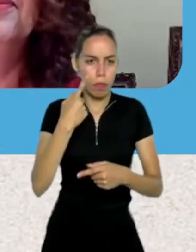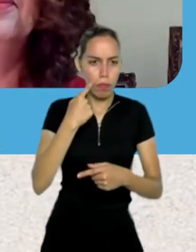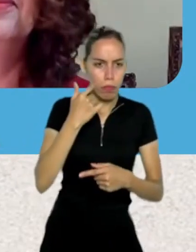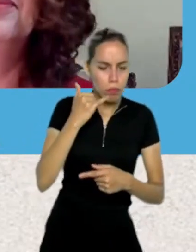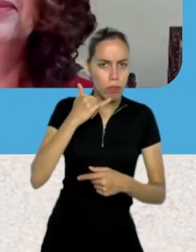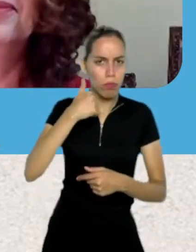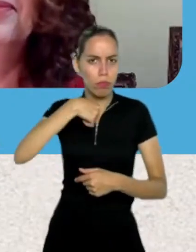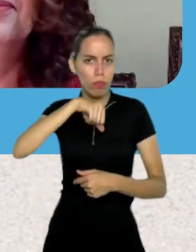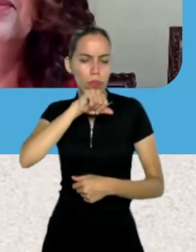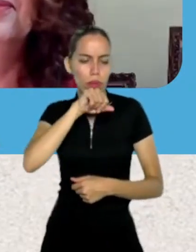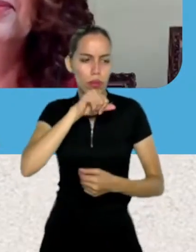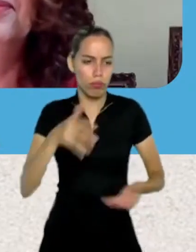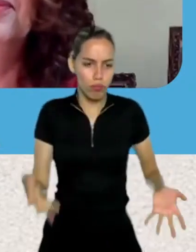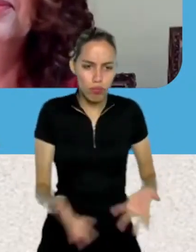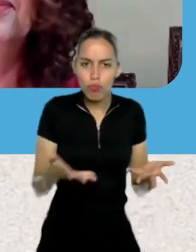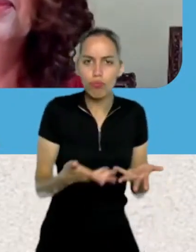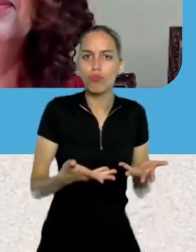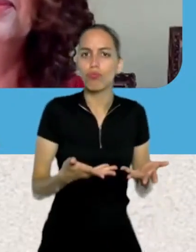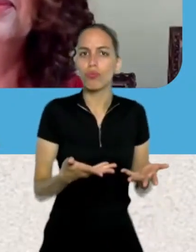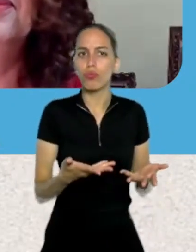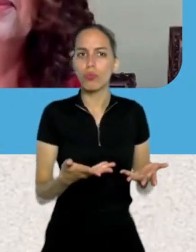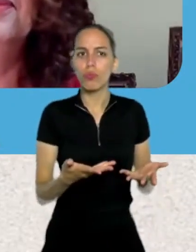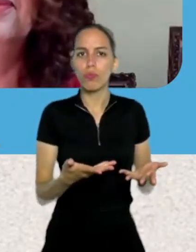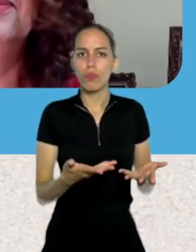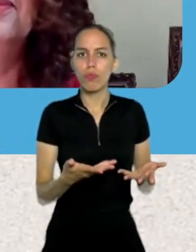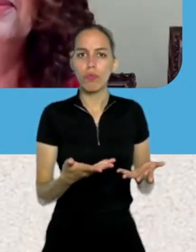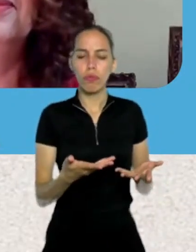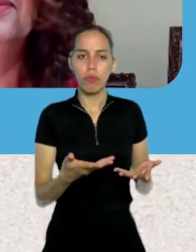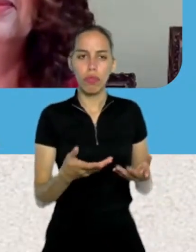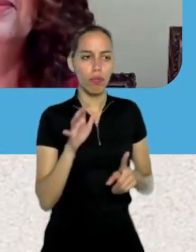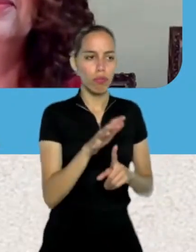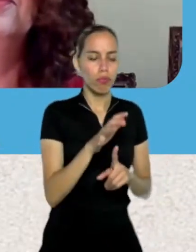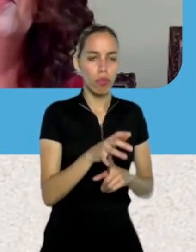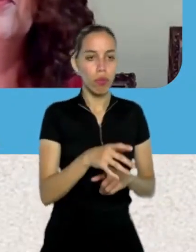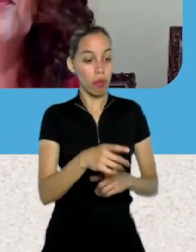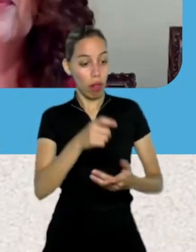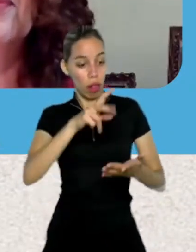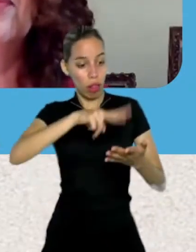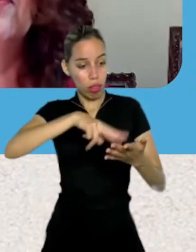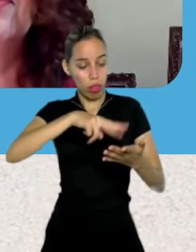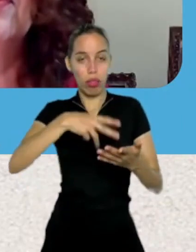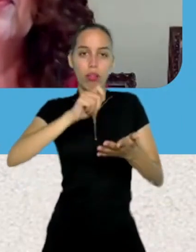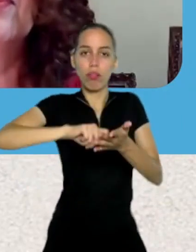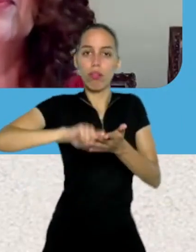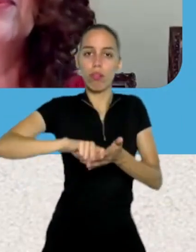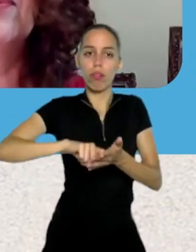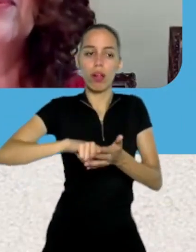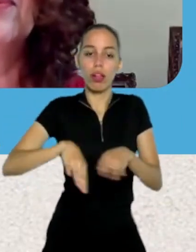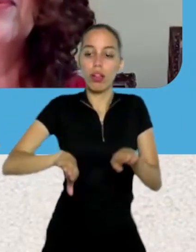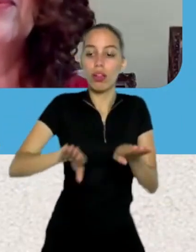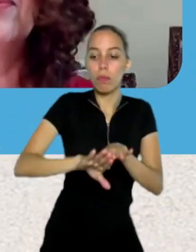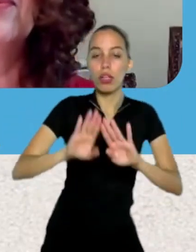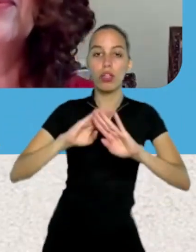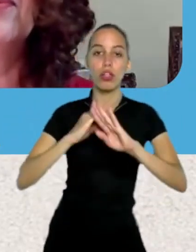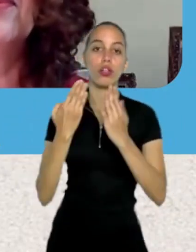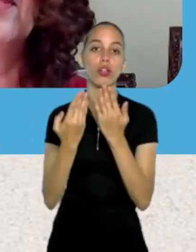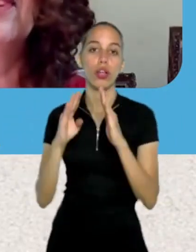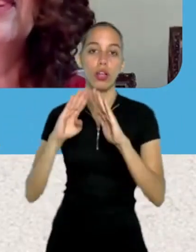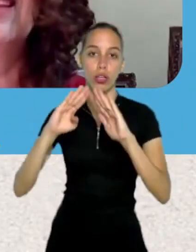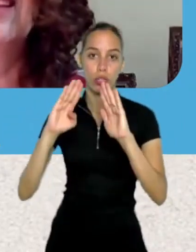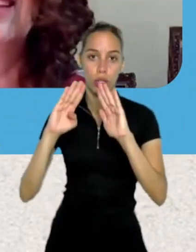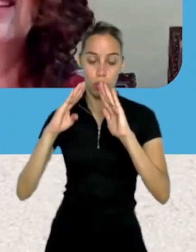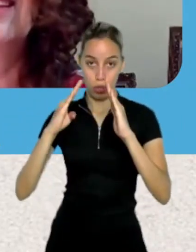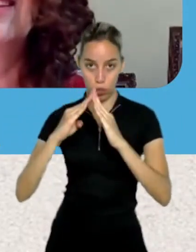famílias, né, por sua família a ler e escrever, sobretudo também, e na escola, quem que era